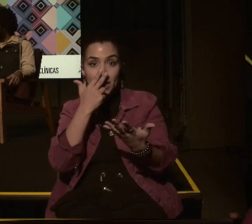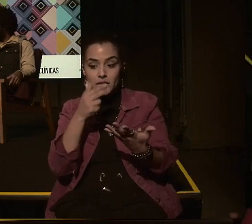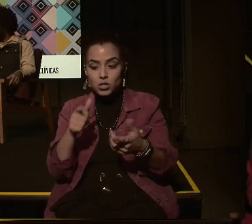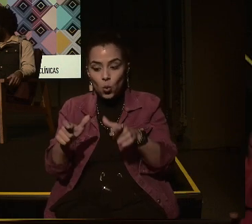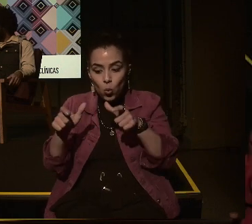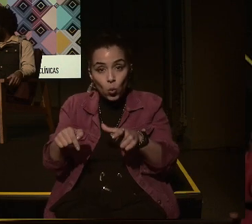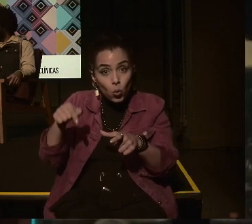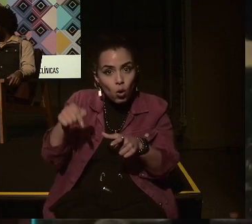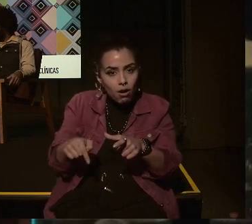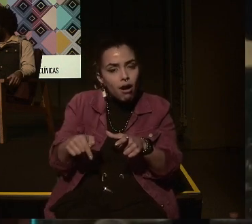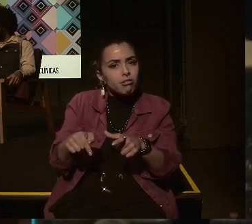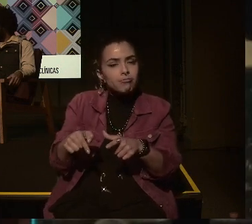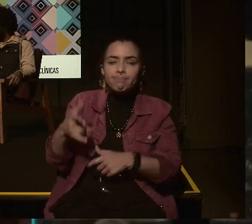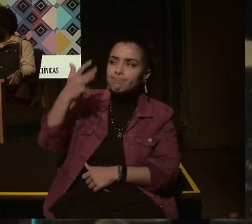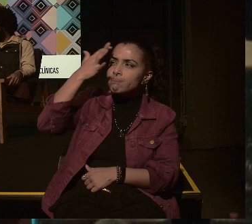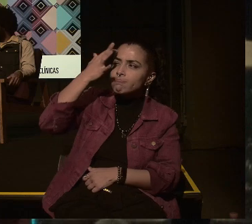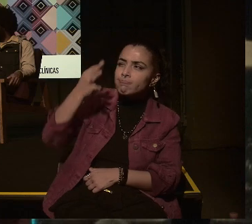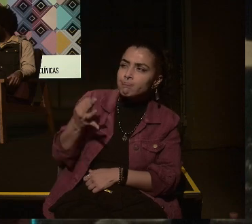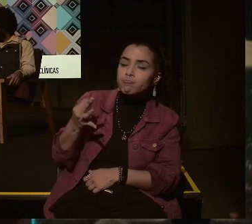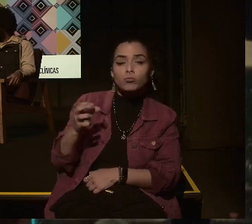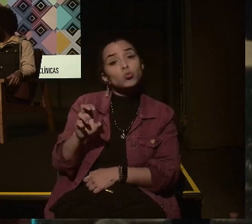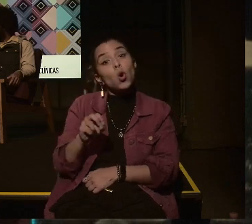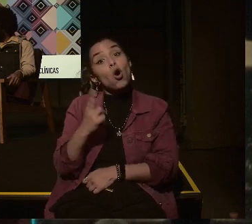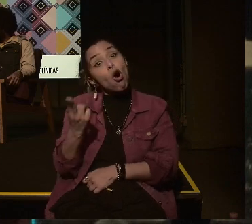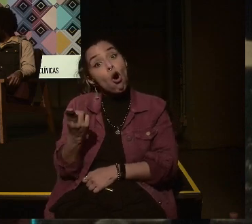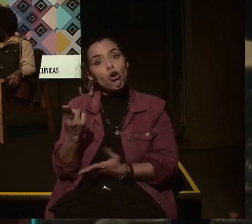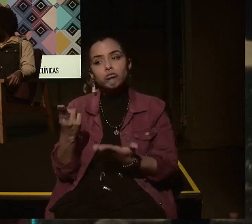ou ao menos ofereceu isso.